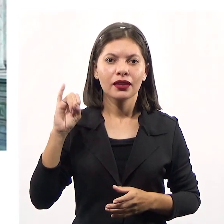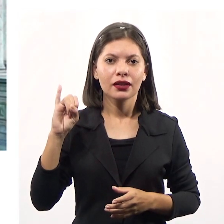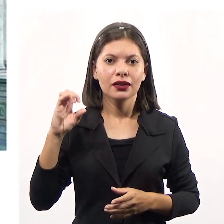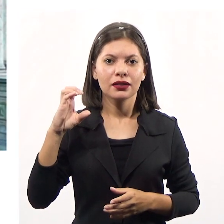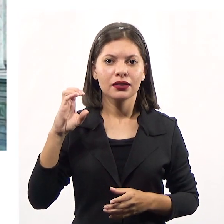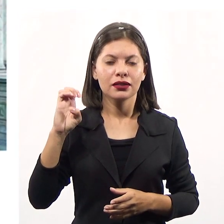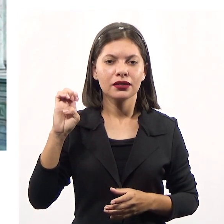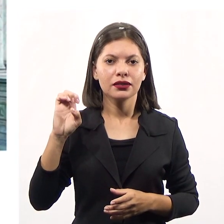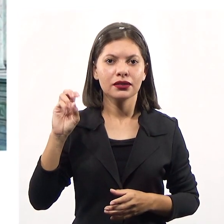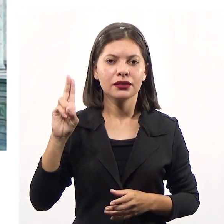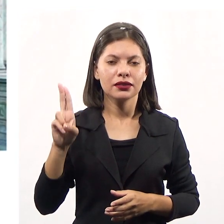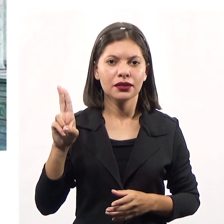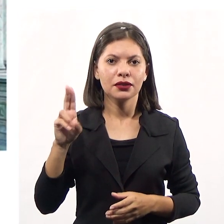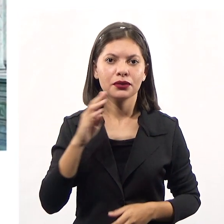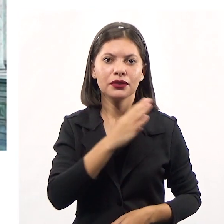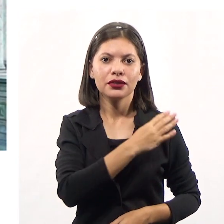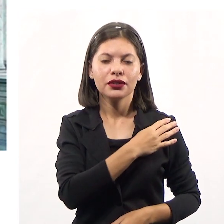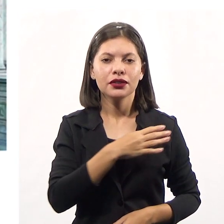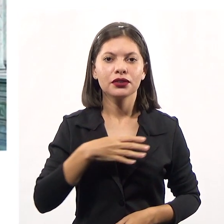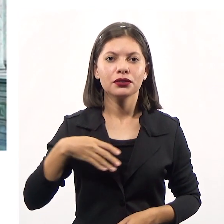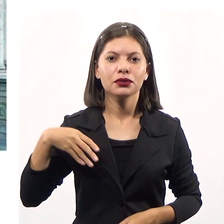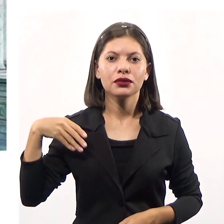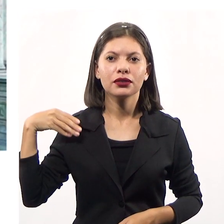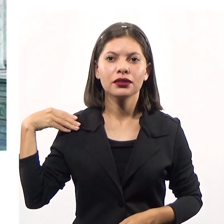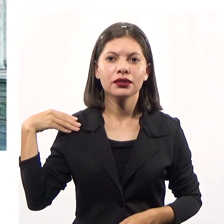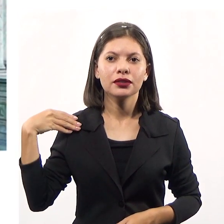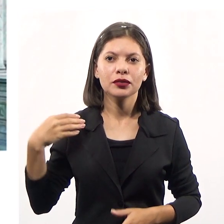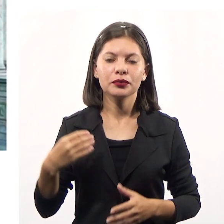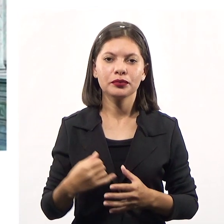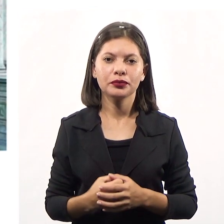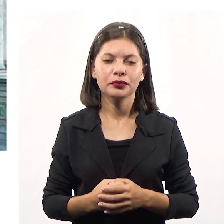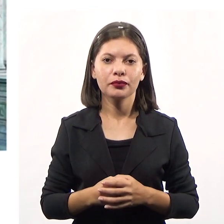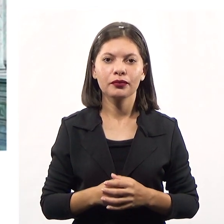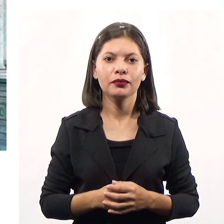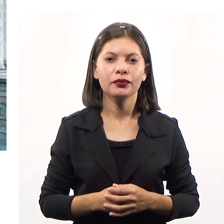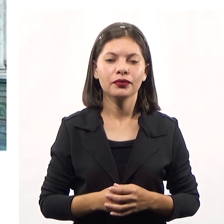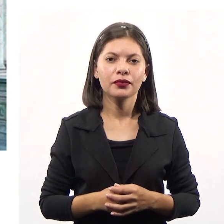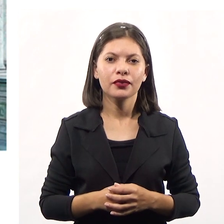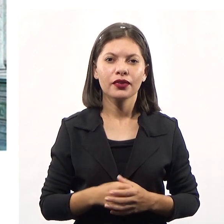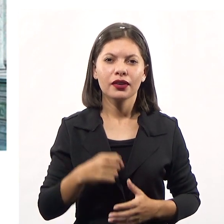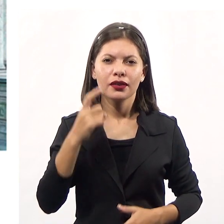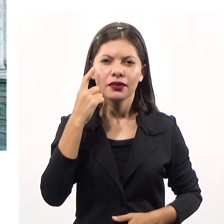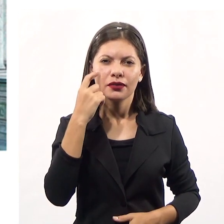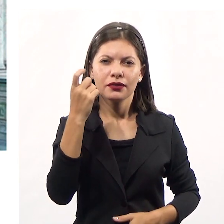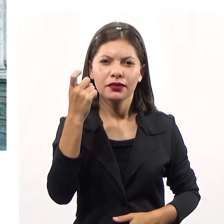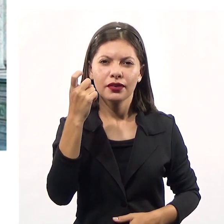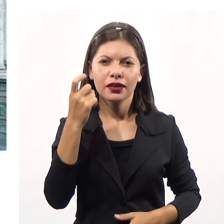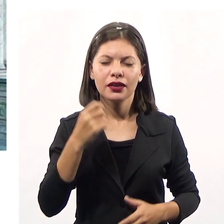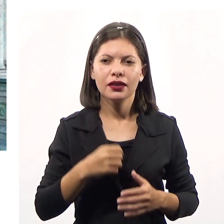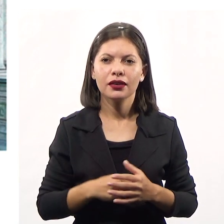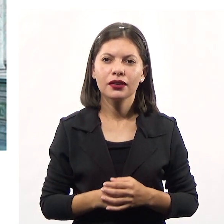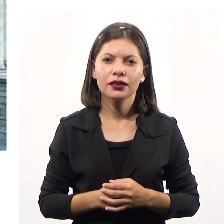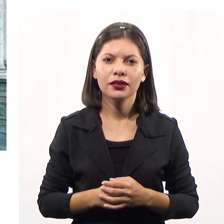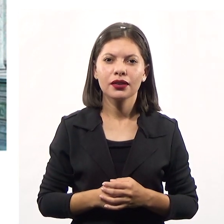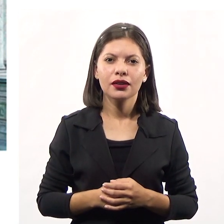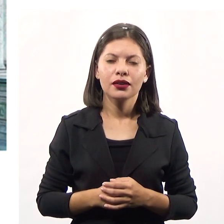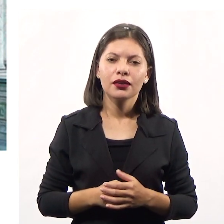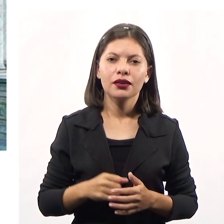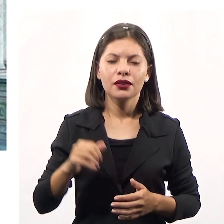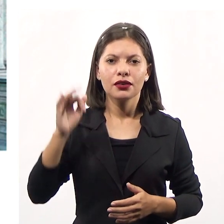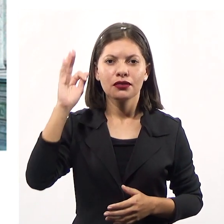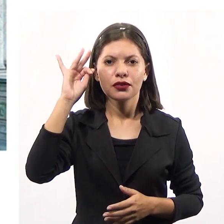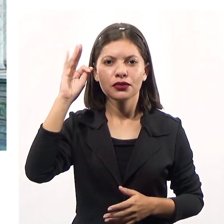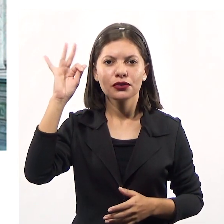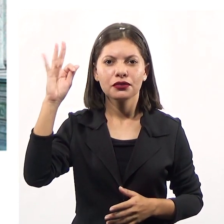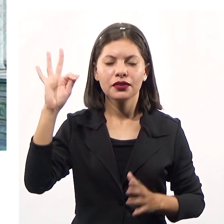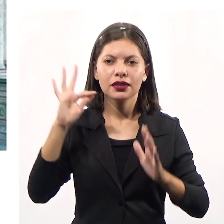de Aristóteles, para que a gente possa identificar, já começar a identificar, né, essa fundamentação